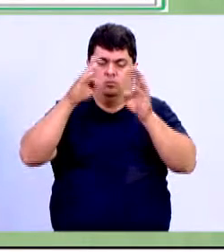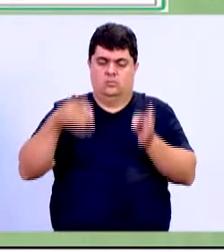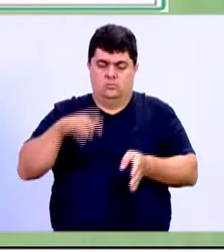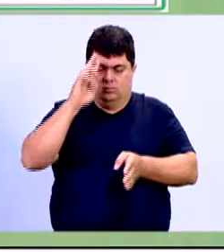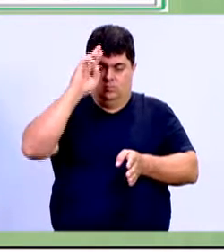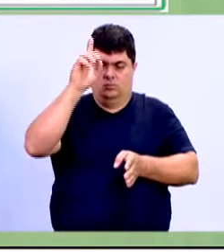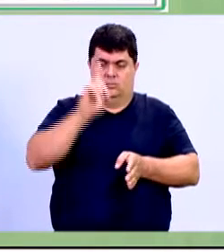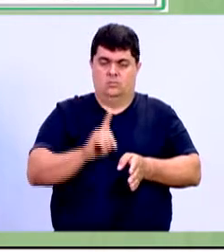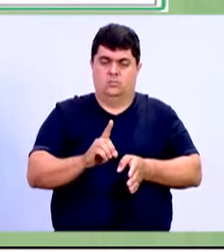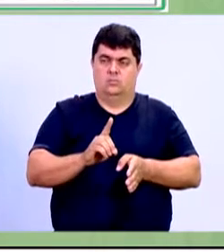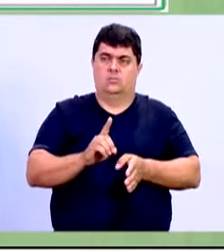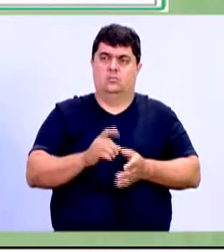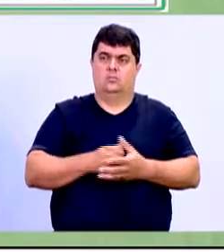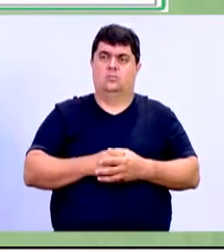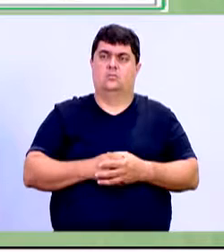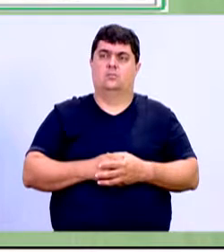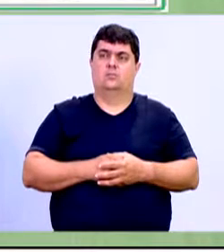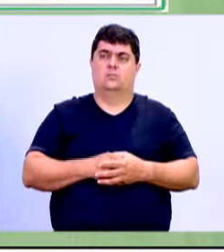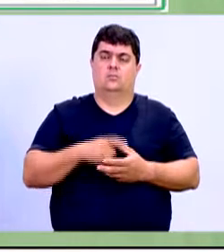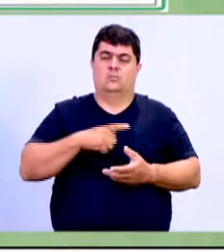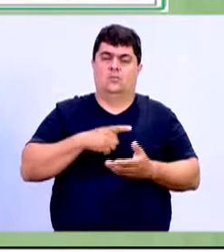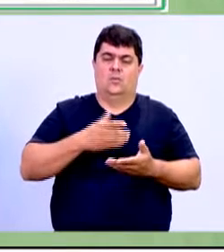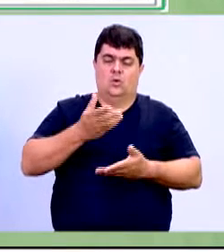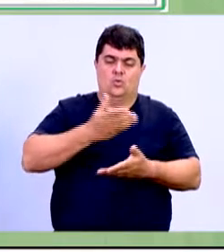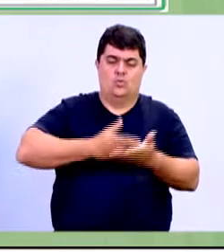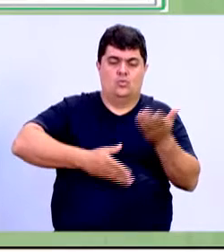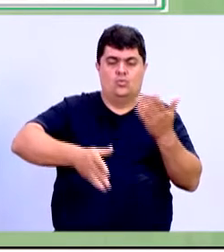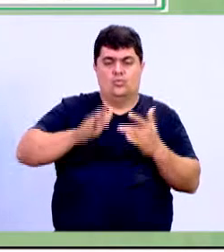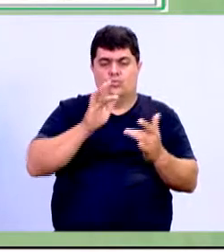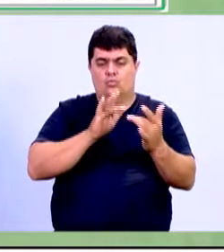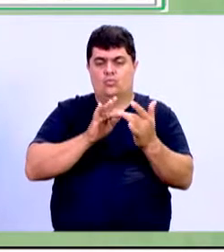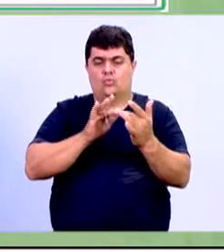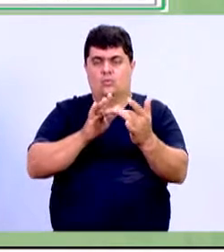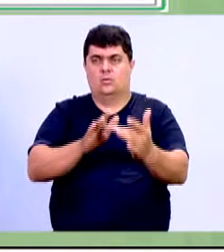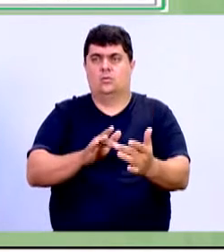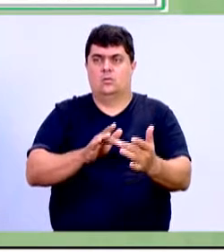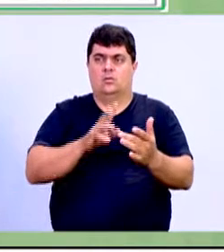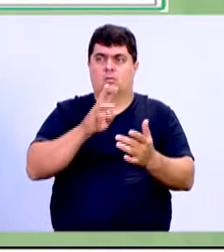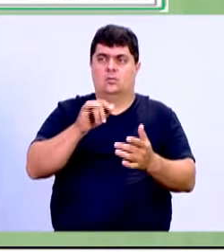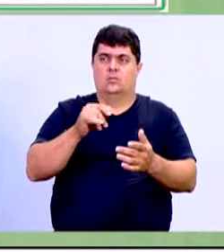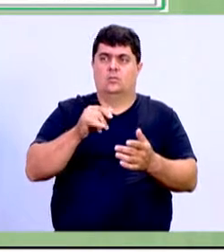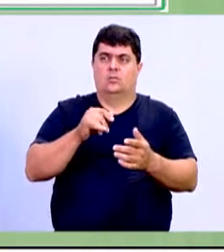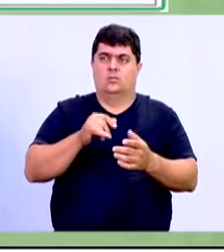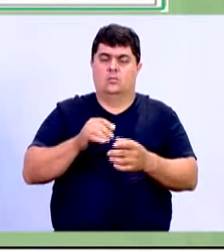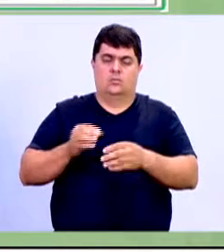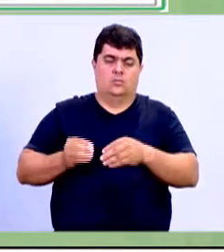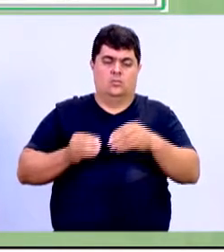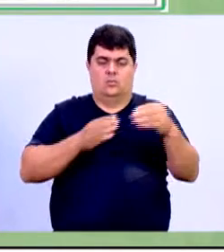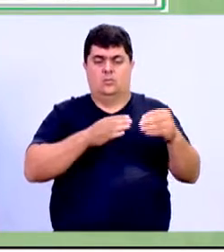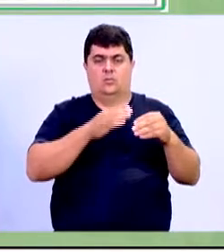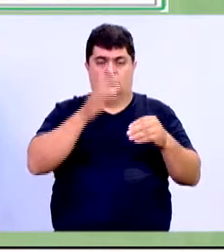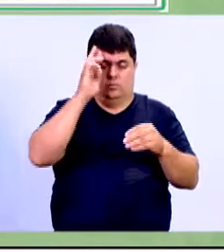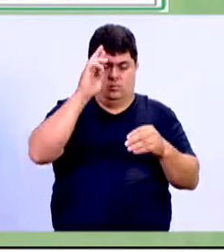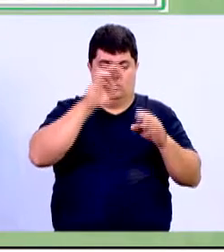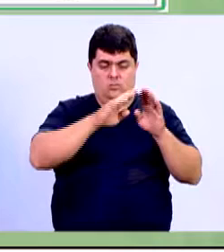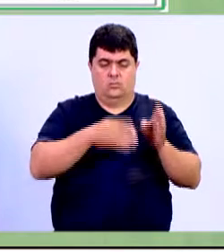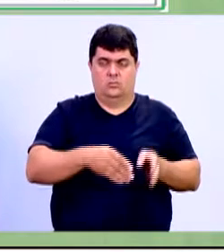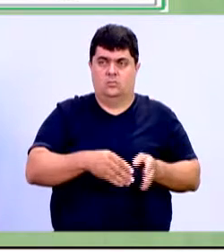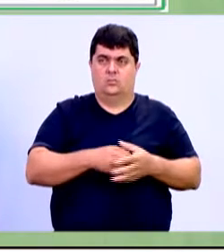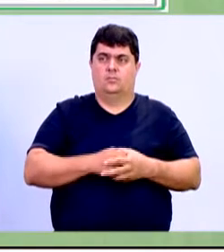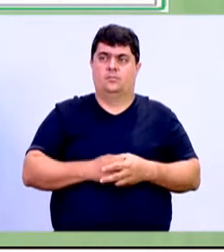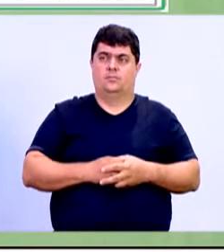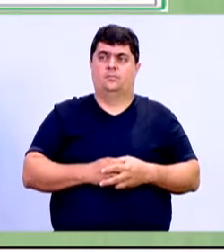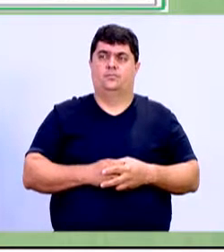com os servidores. Então passa por aqui e aí daqui vai para os servidores, tá? Que estão